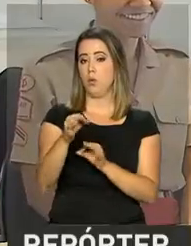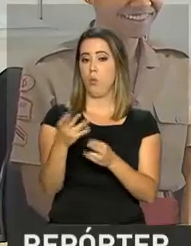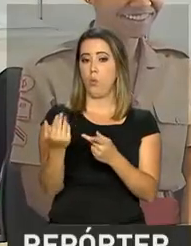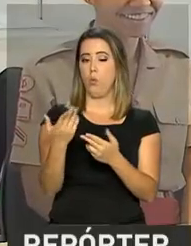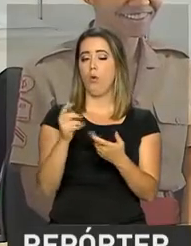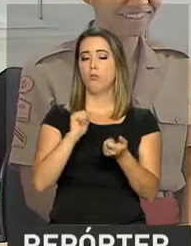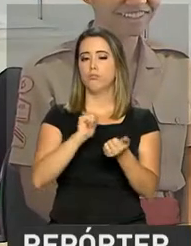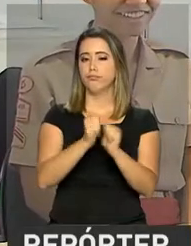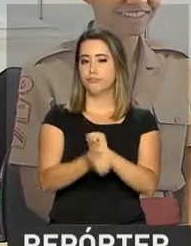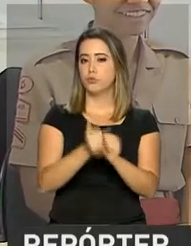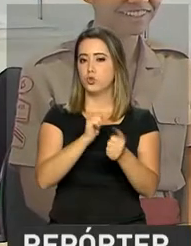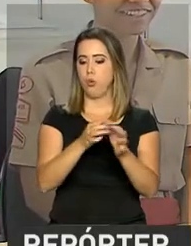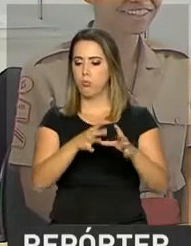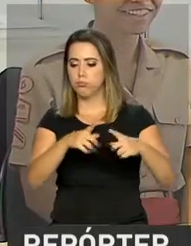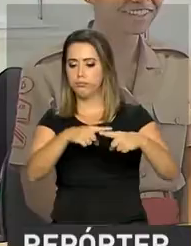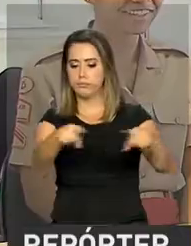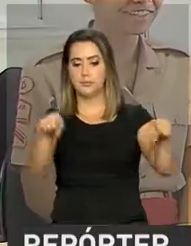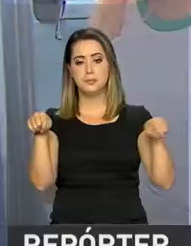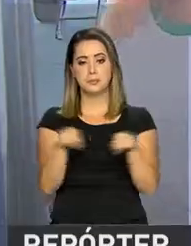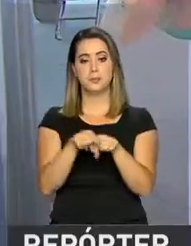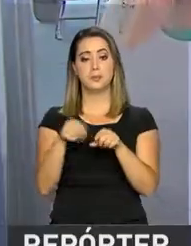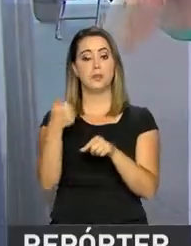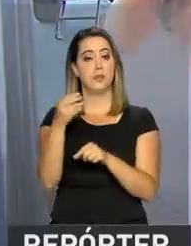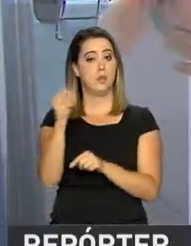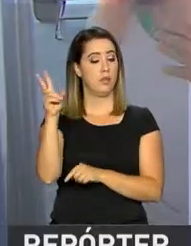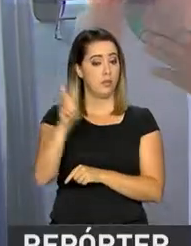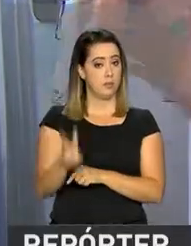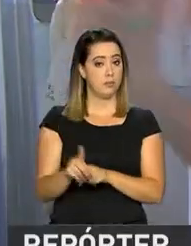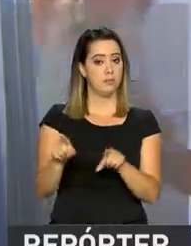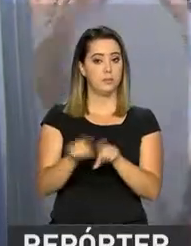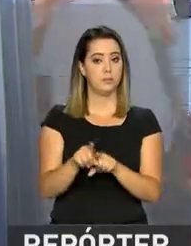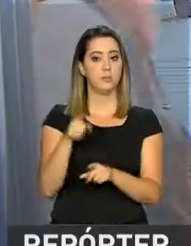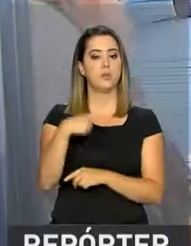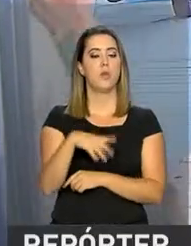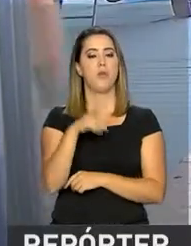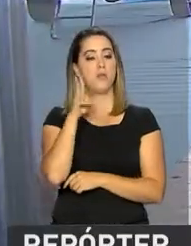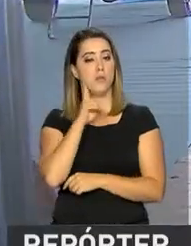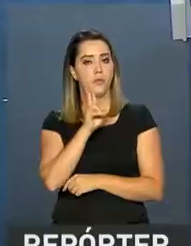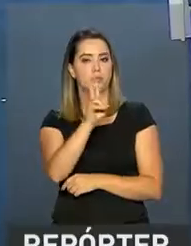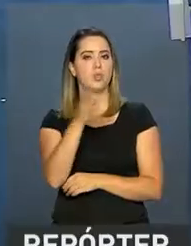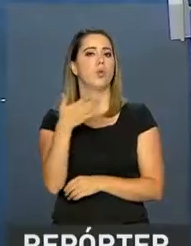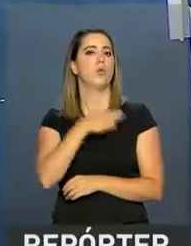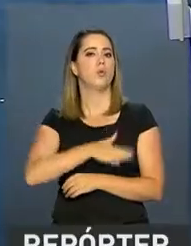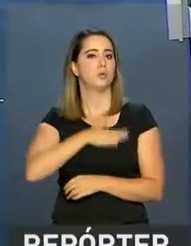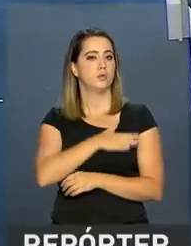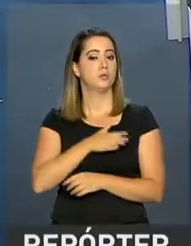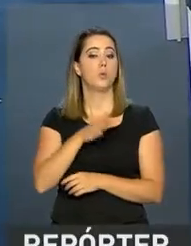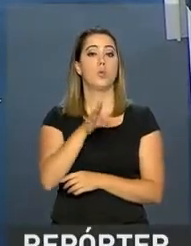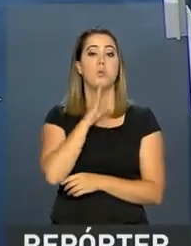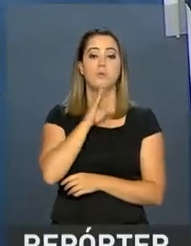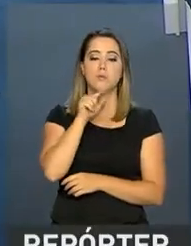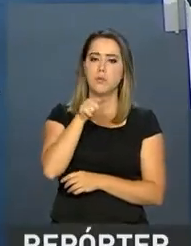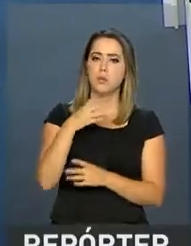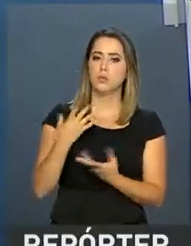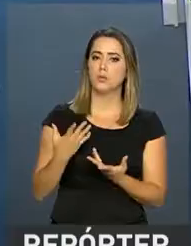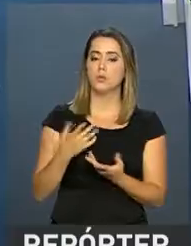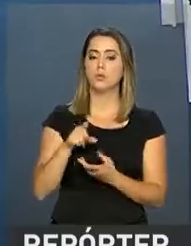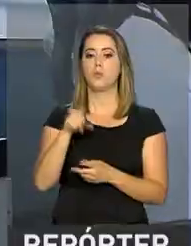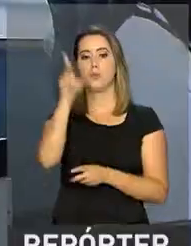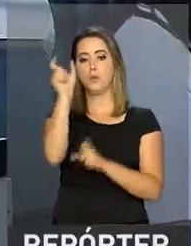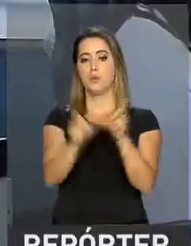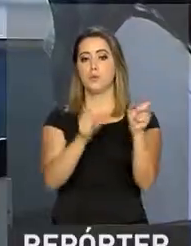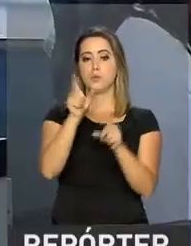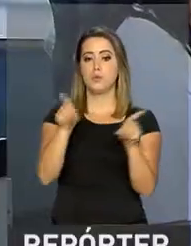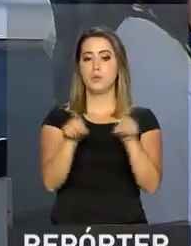com atividades que prometem despertar a curiosidade do público pelo conhecimento. No espaço, além de